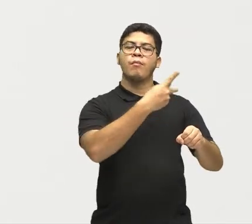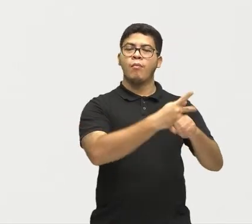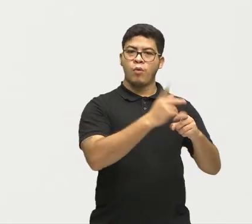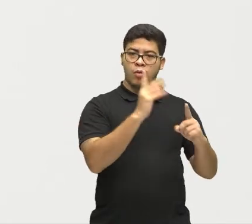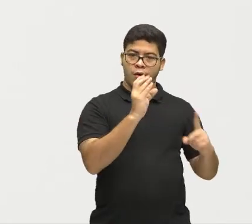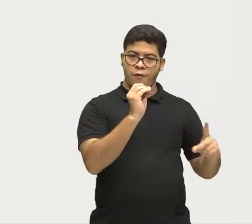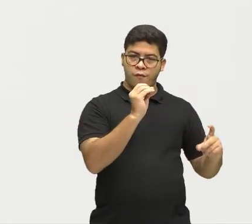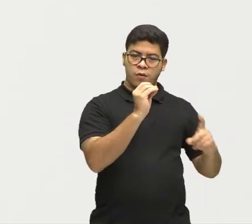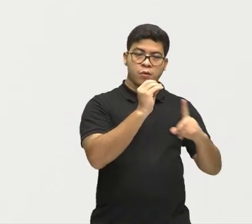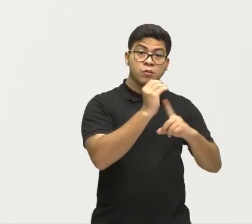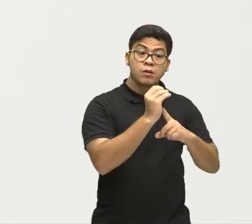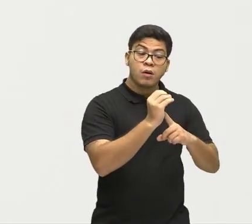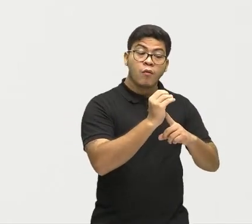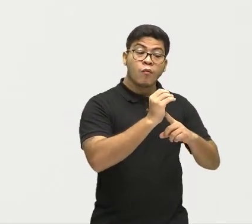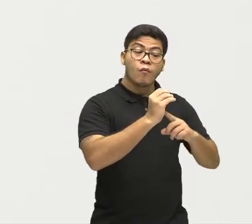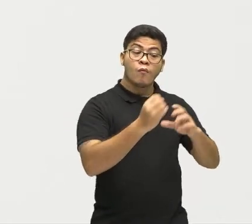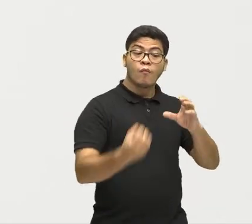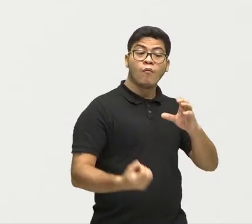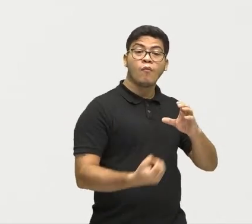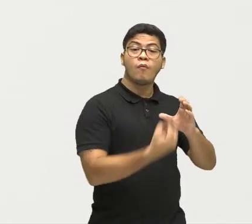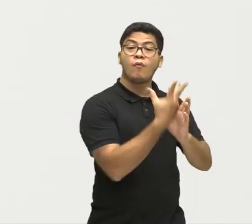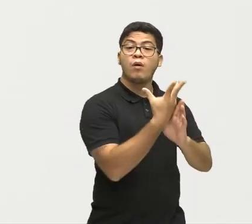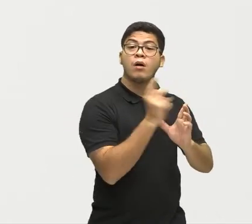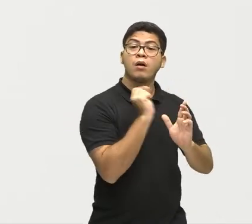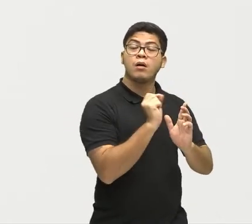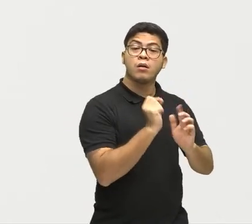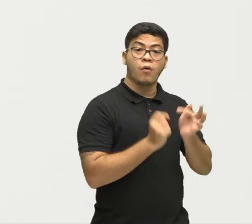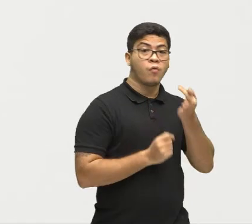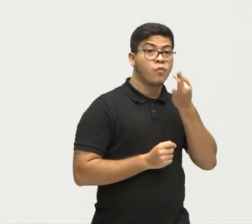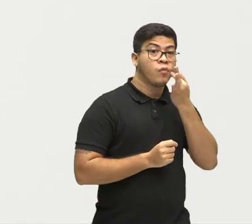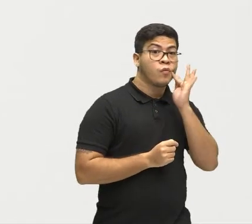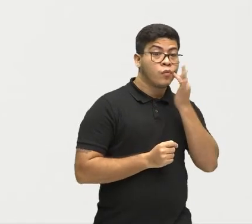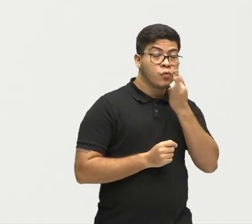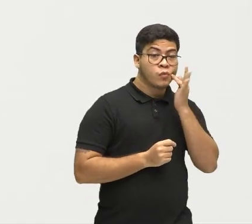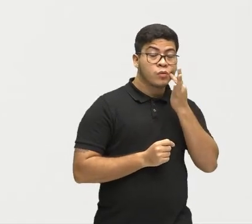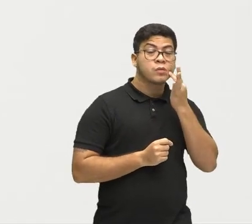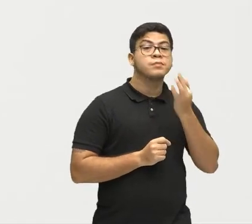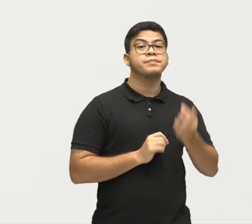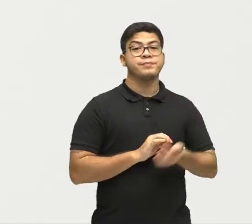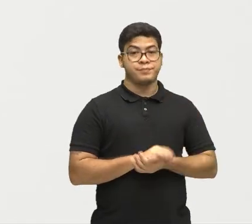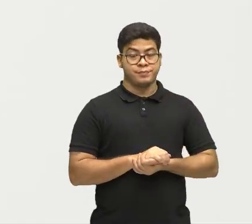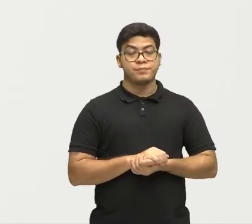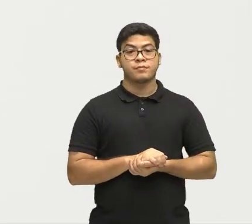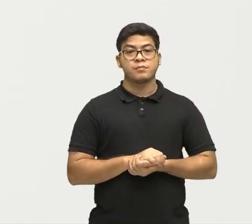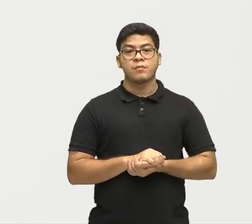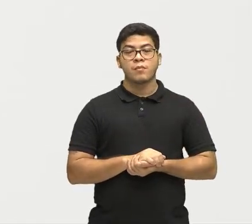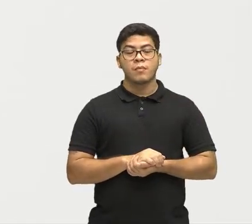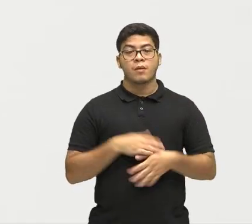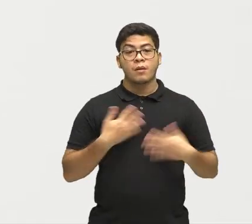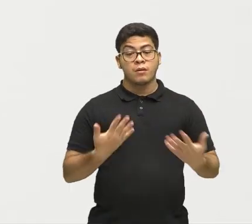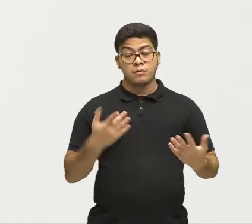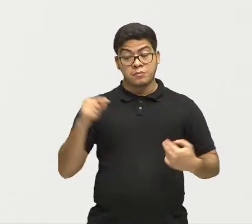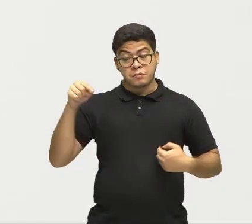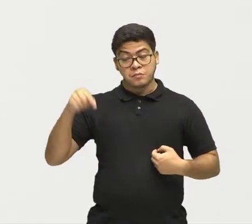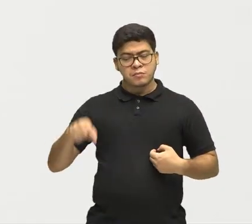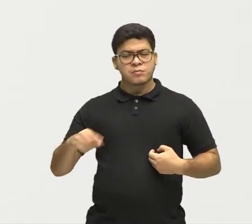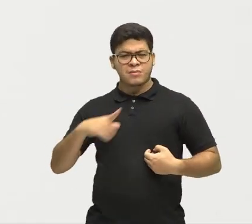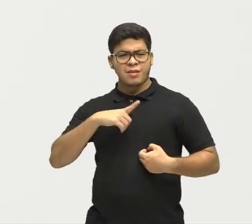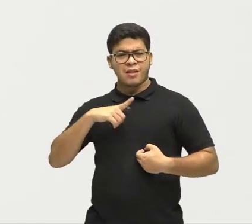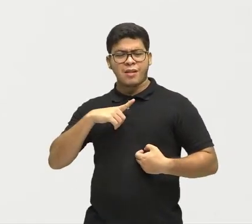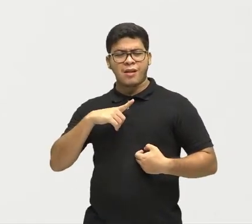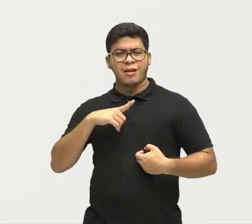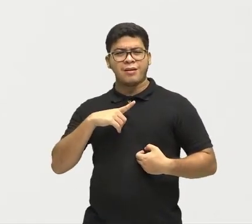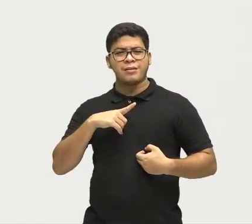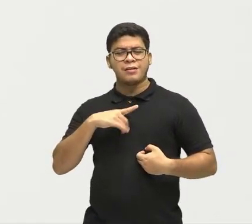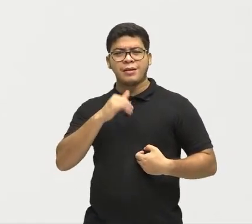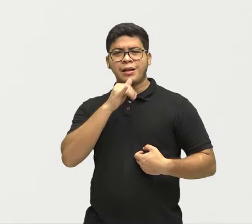de todas essas árvores que passam por esse processo. O ovário, após a fecundação, olha só, vai formar o